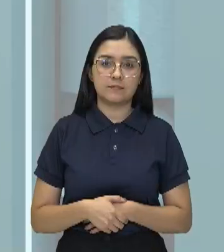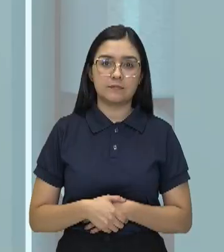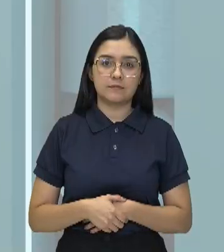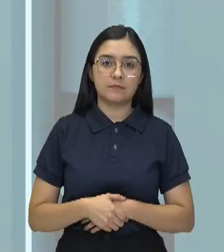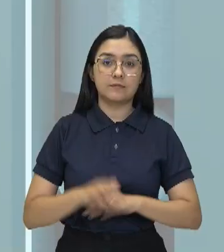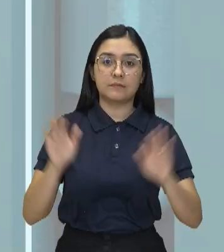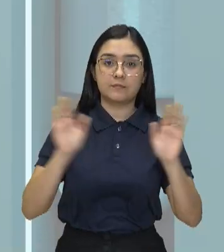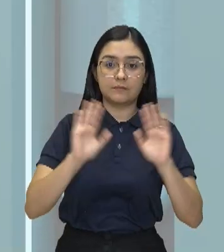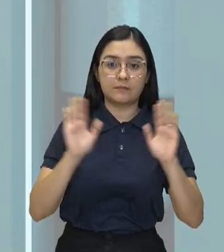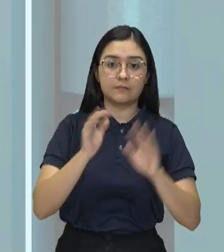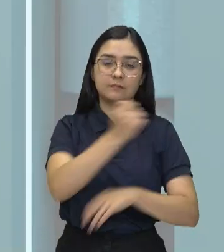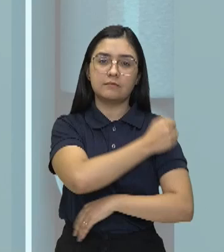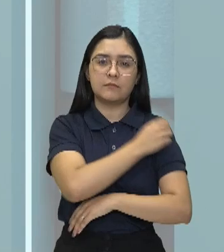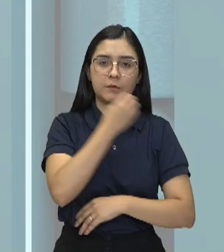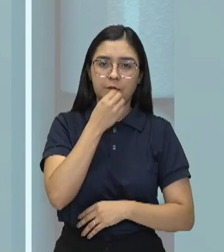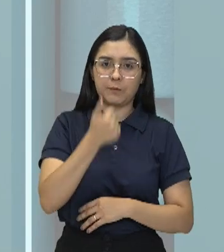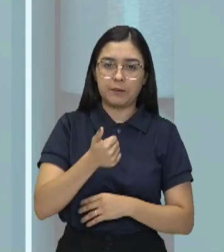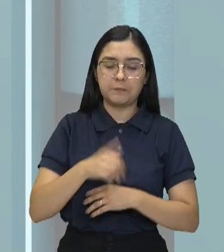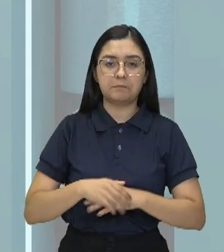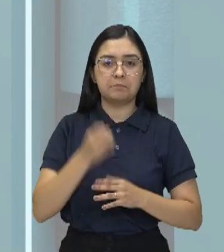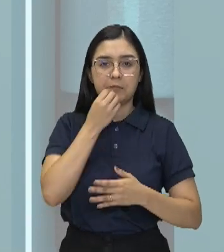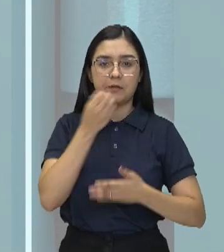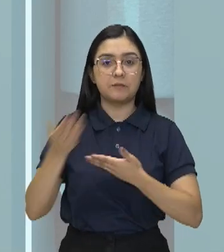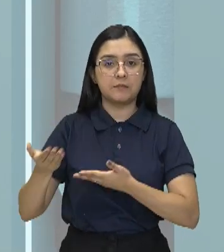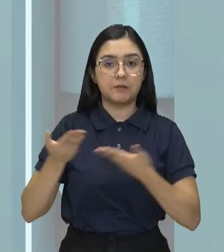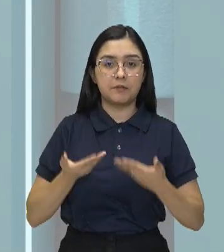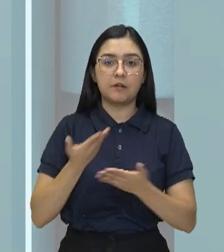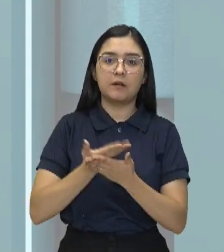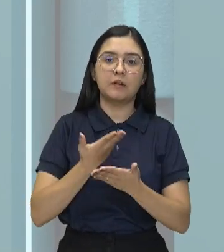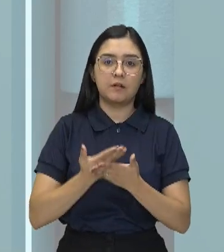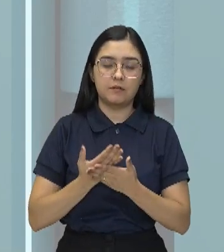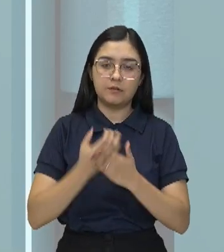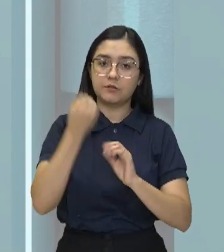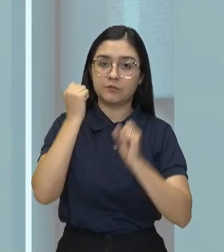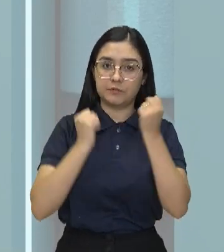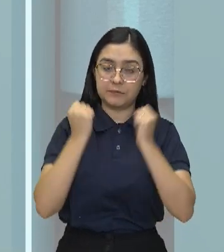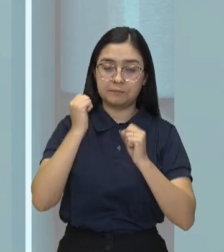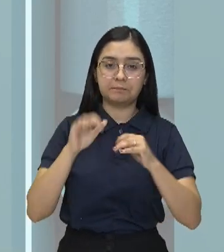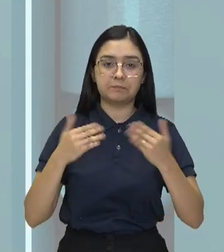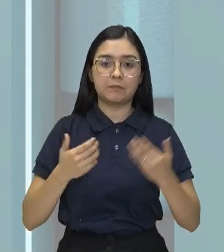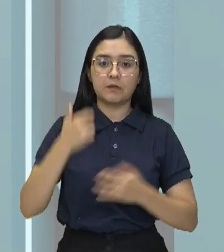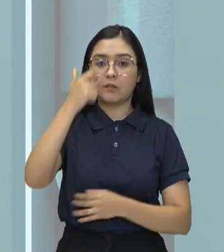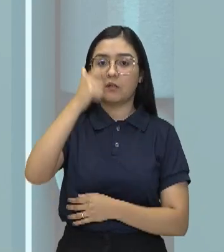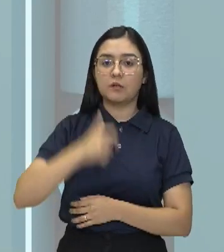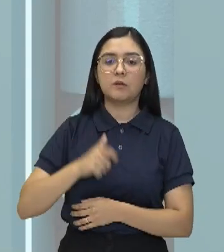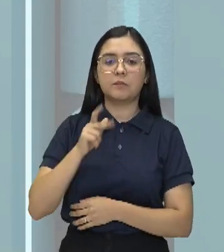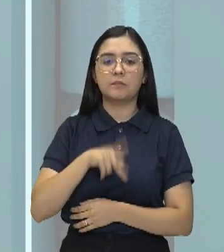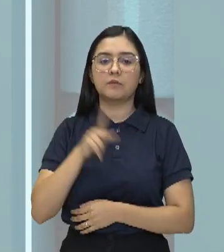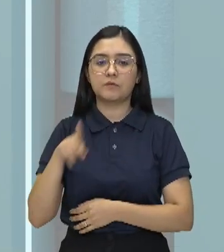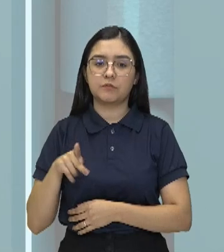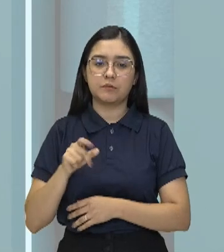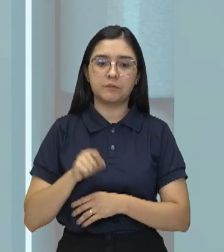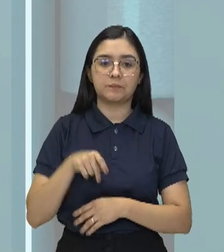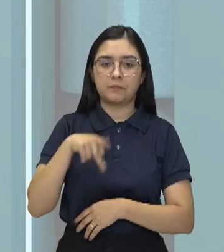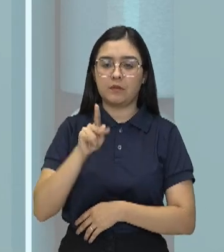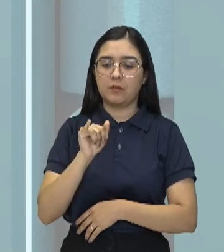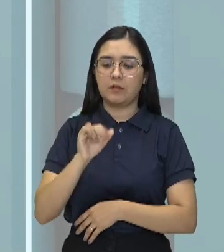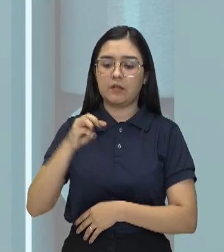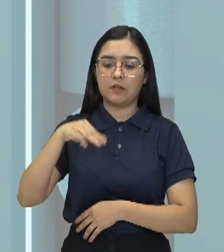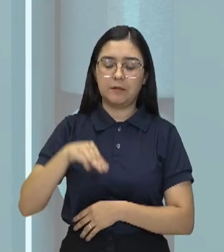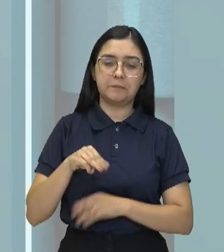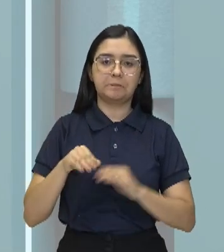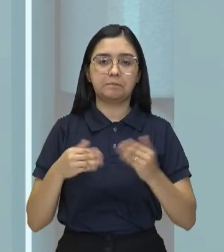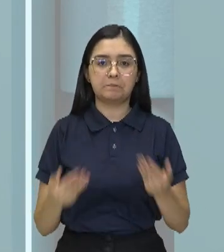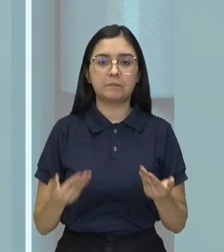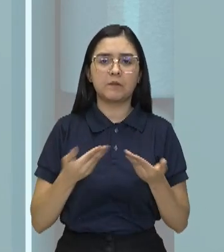Olá, turmas, tudo bem com vocês? Sejam bem-vindos a mais uma aula de Educação Física. Eu sou o professor Kim Raoni e eu